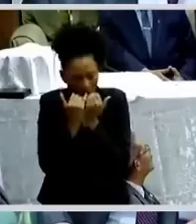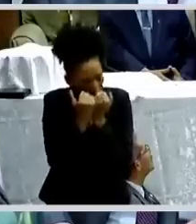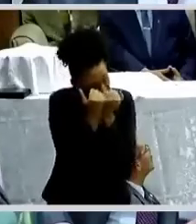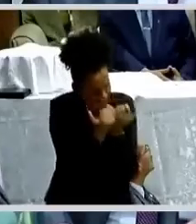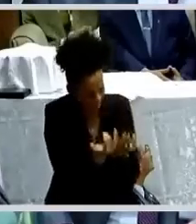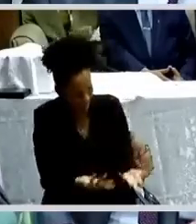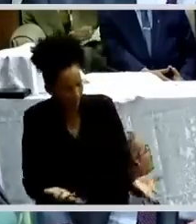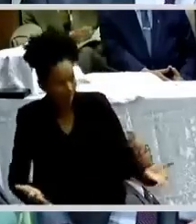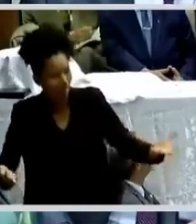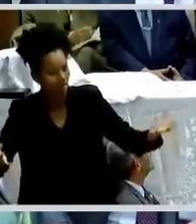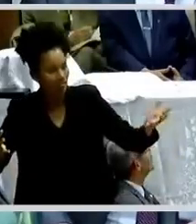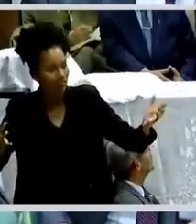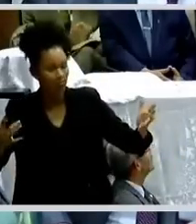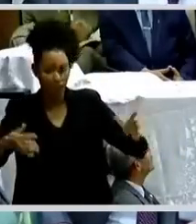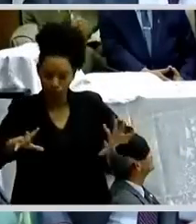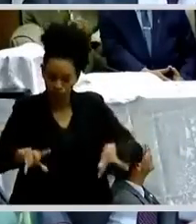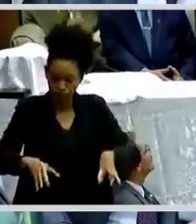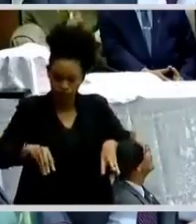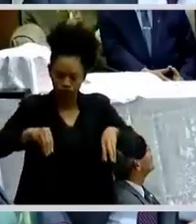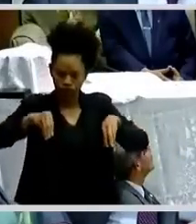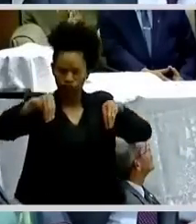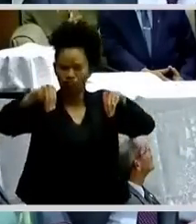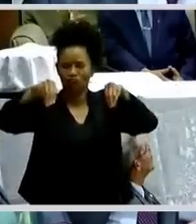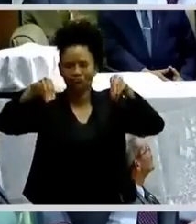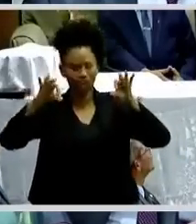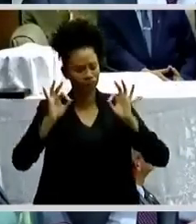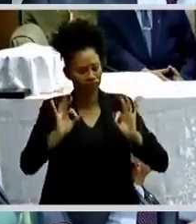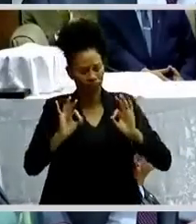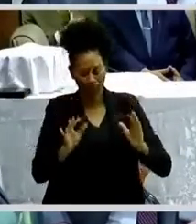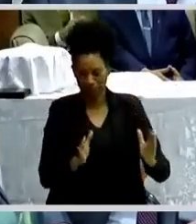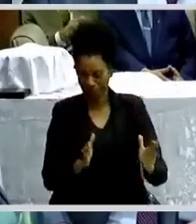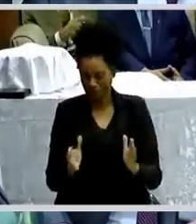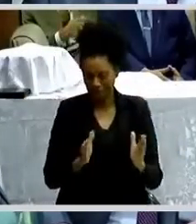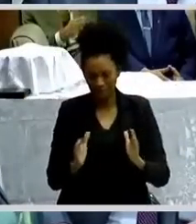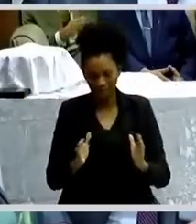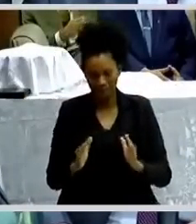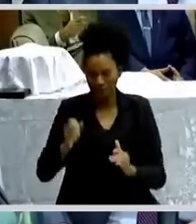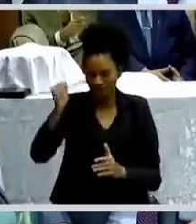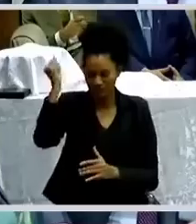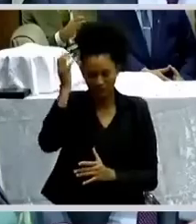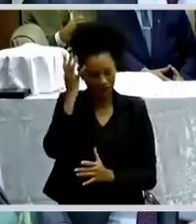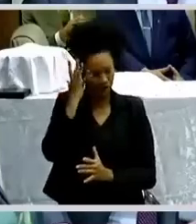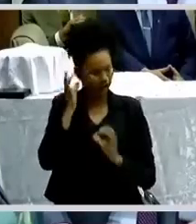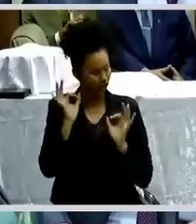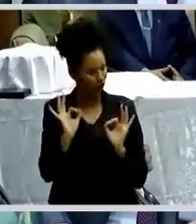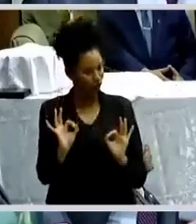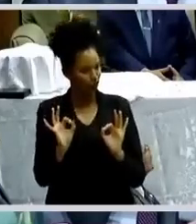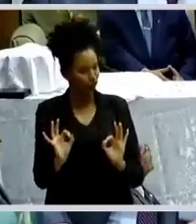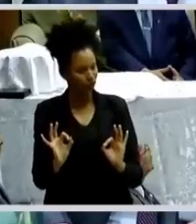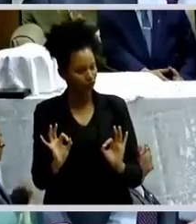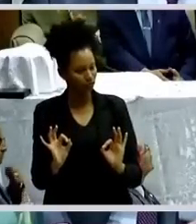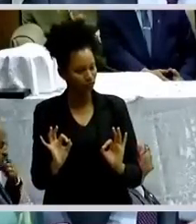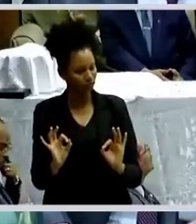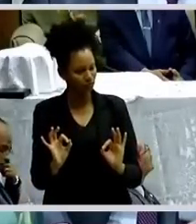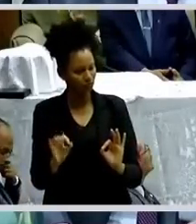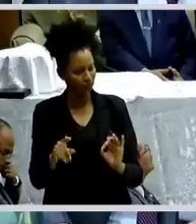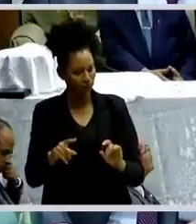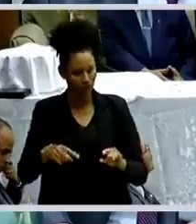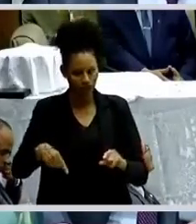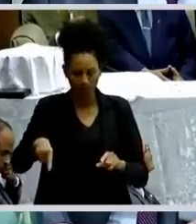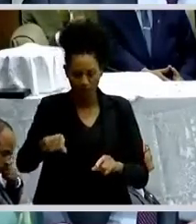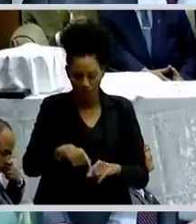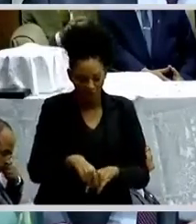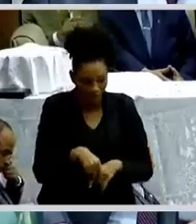Mas enquanto o palácio estava vivendo um período de graça e luxúria, o camponês